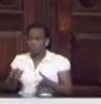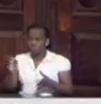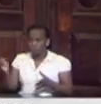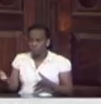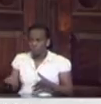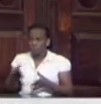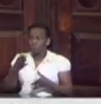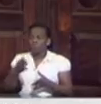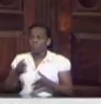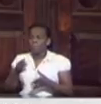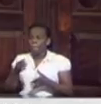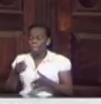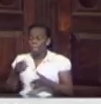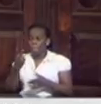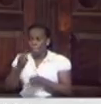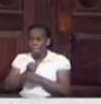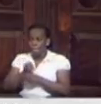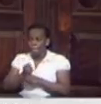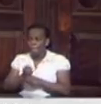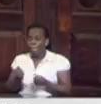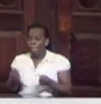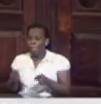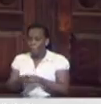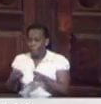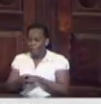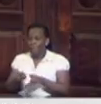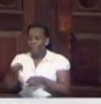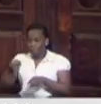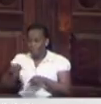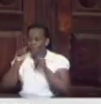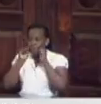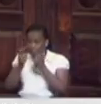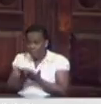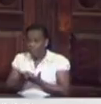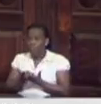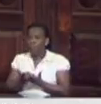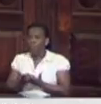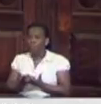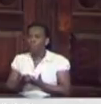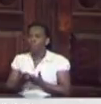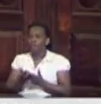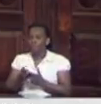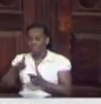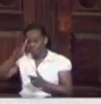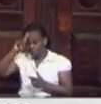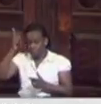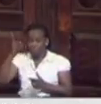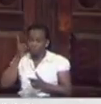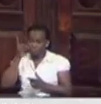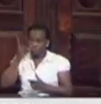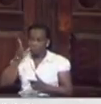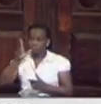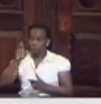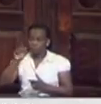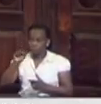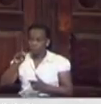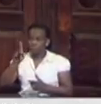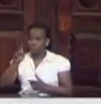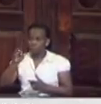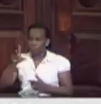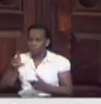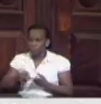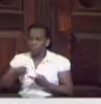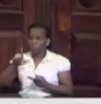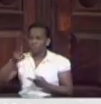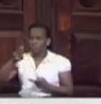incentivos por 2 anos, também é deste parlamento, da iniciativa do deputado Luiz Paulo, deputado Bruno Dauari,